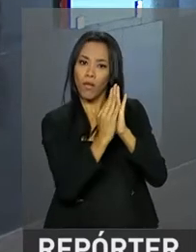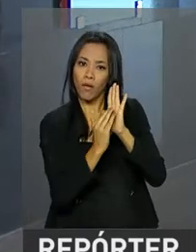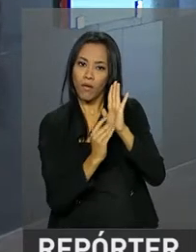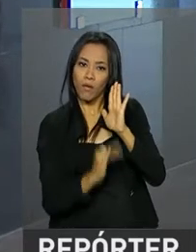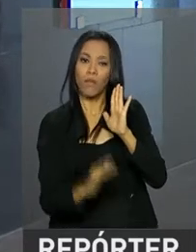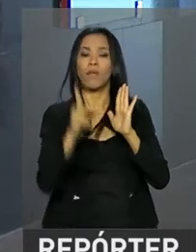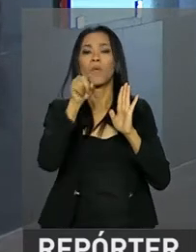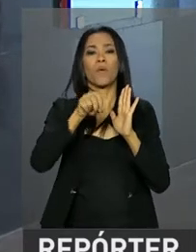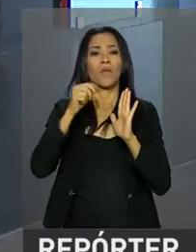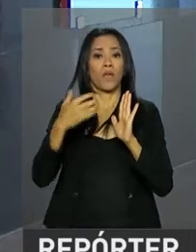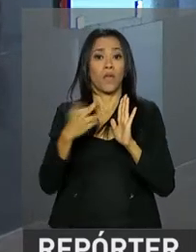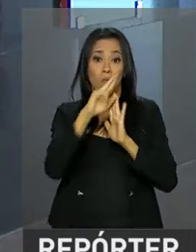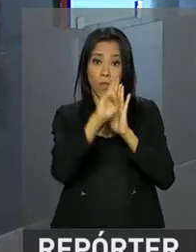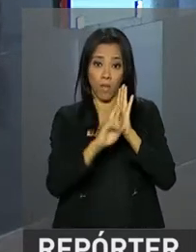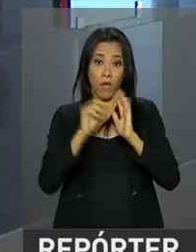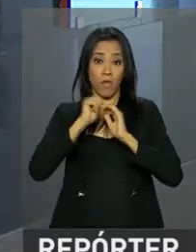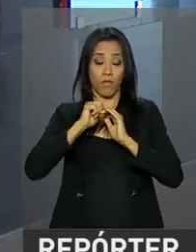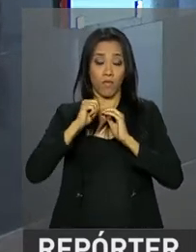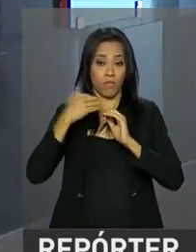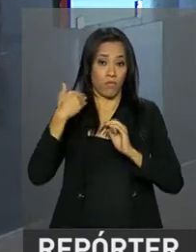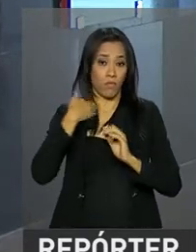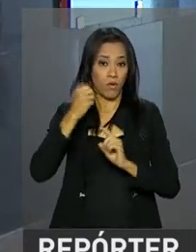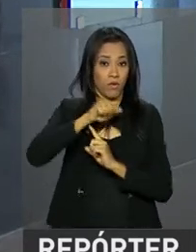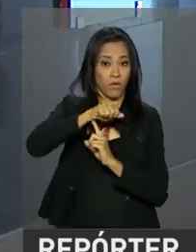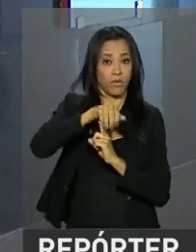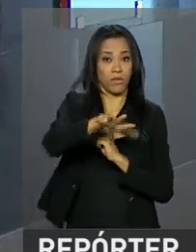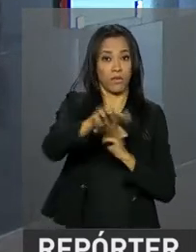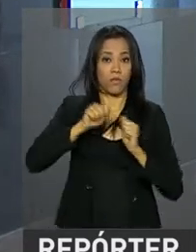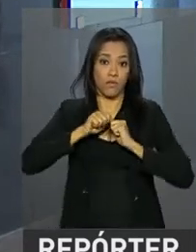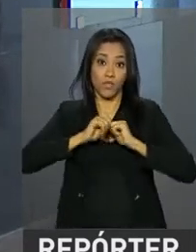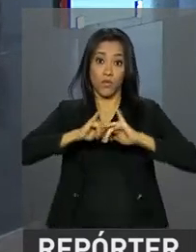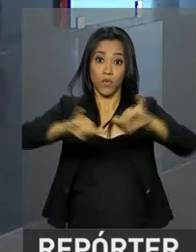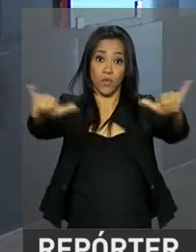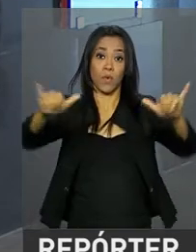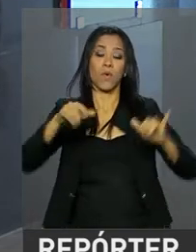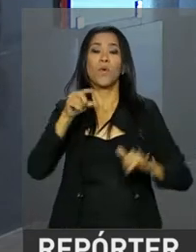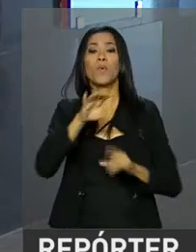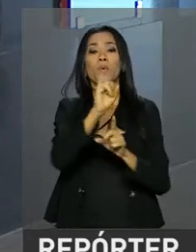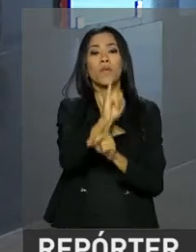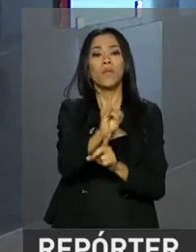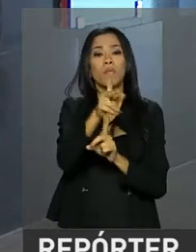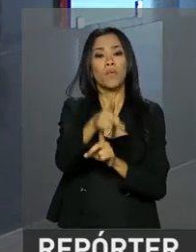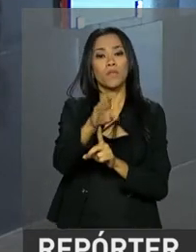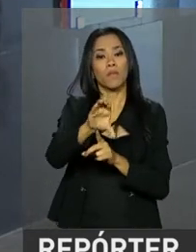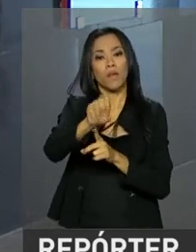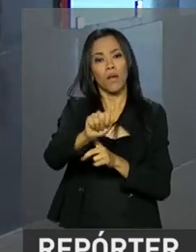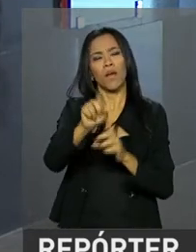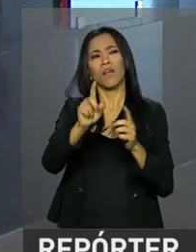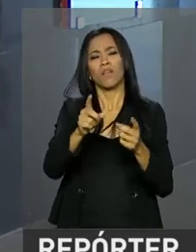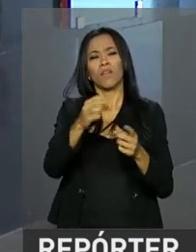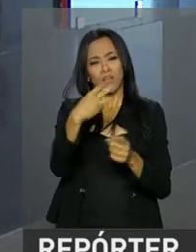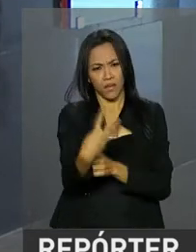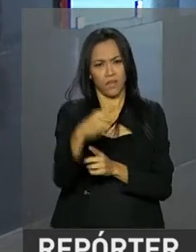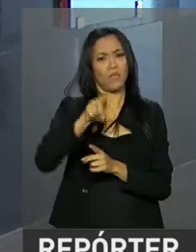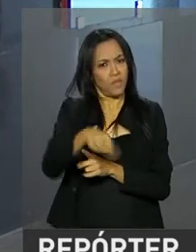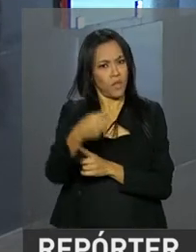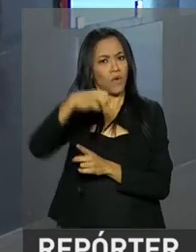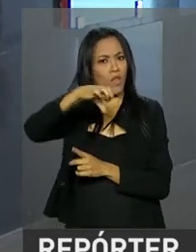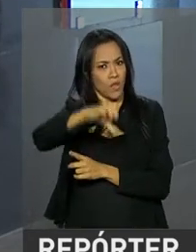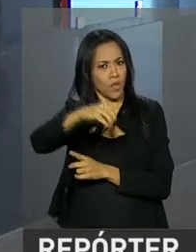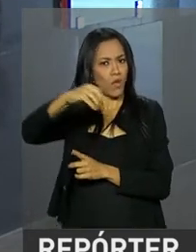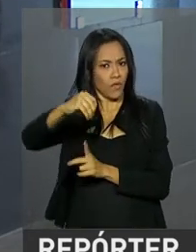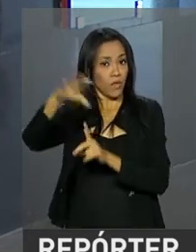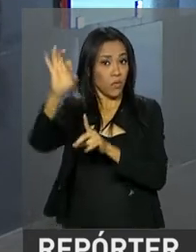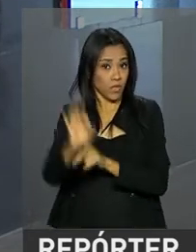banco central esse indicador o ipc-a deve ficar em 3,90 por cento este